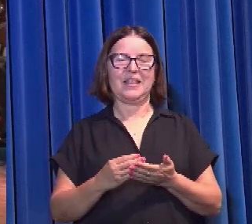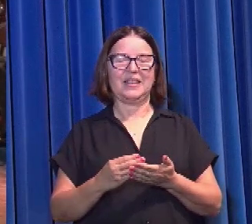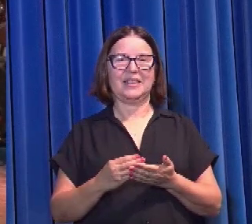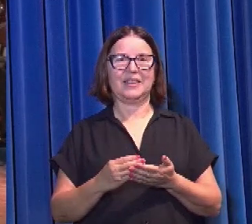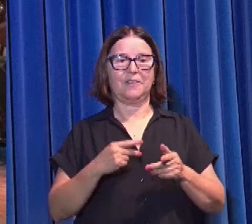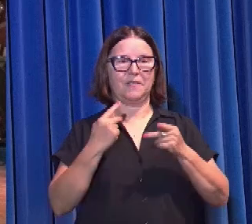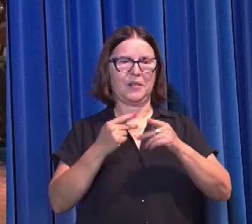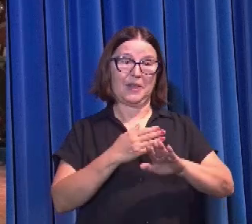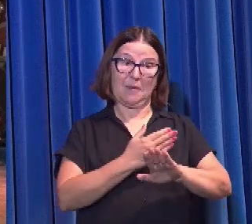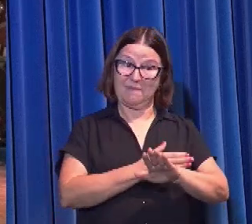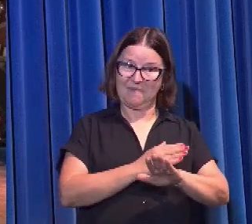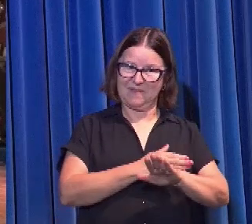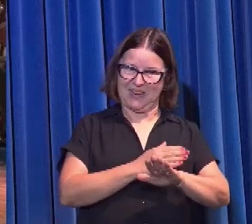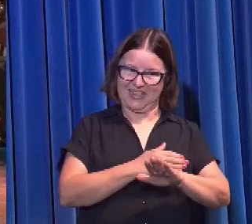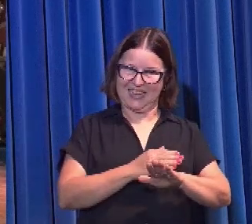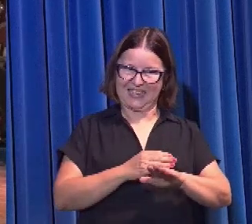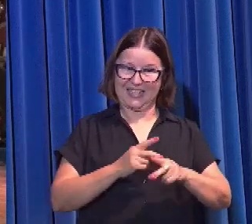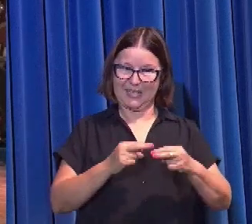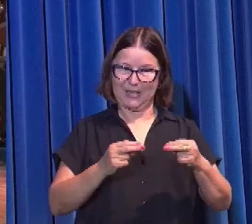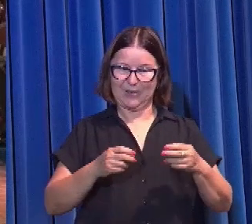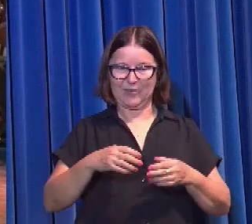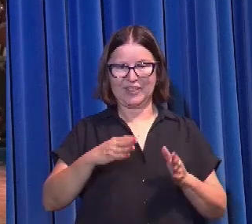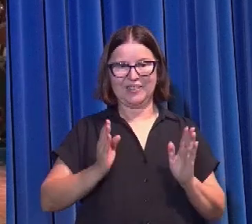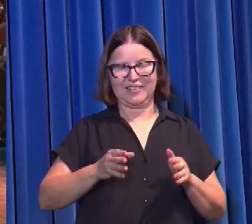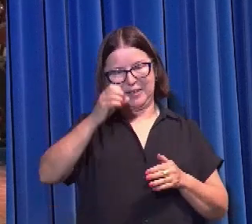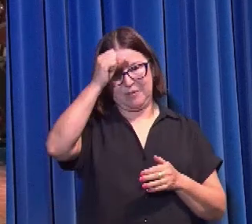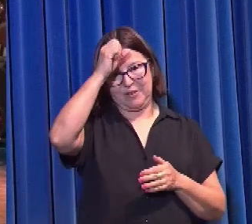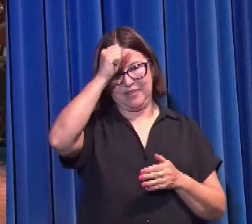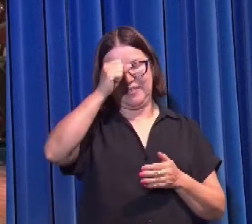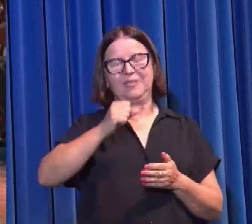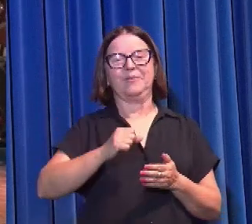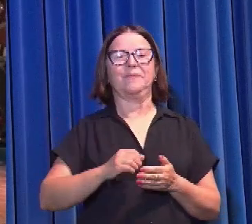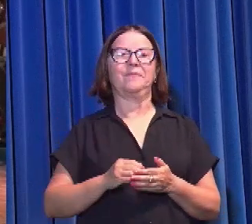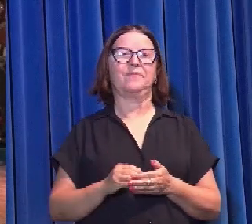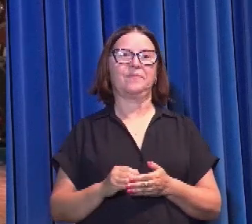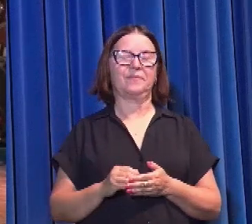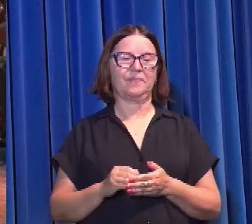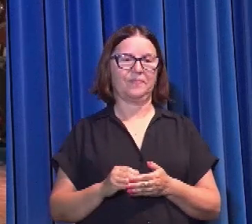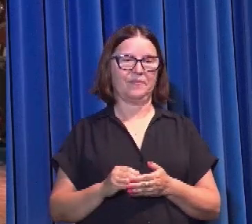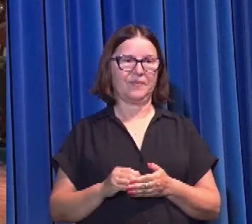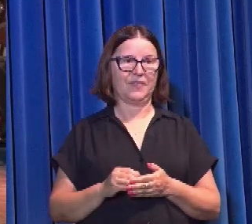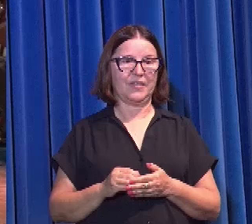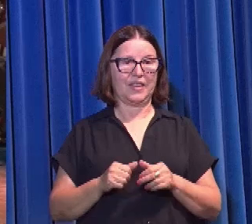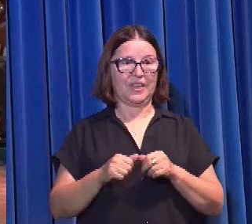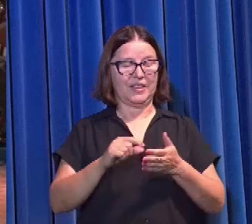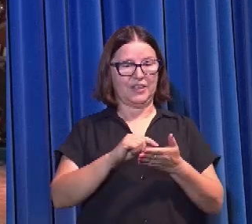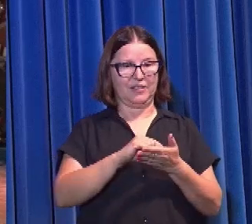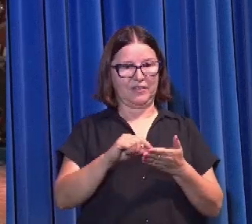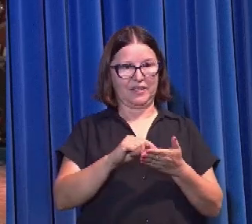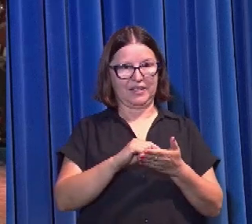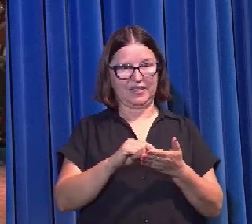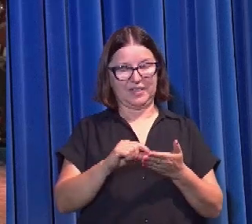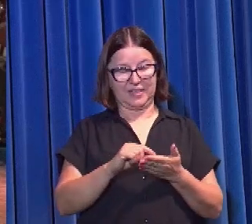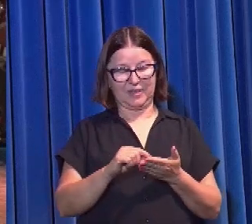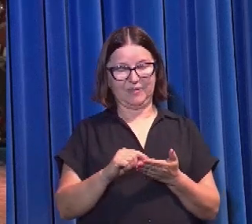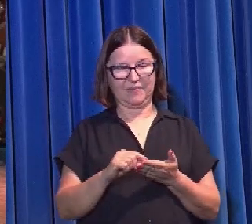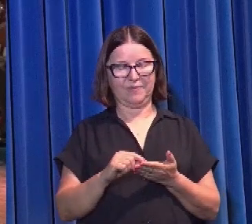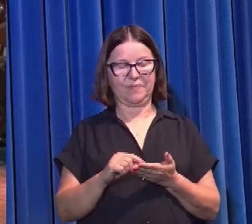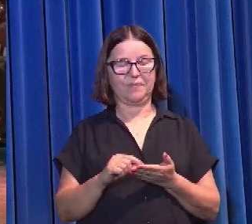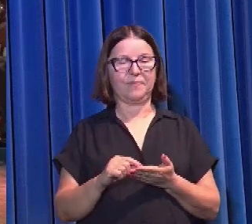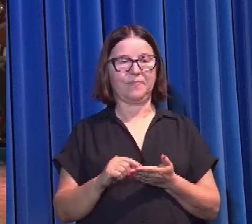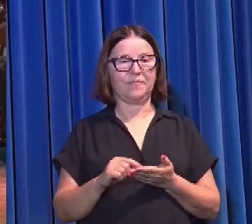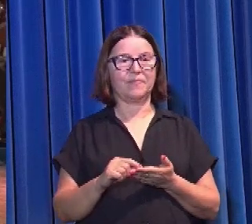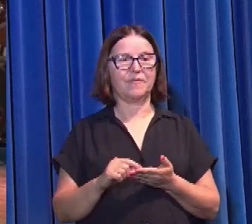pois. Talvez em todo esse versículo, essa partícula pois aqui, seja a parte mais importante do versículo. Por